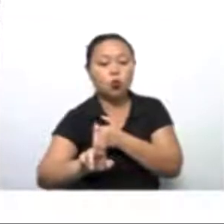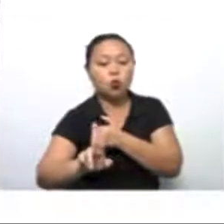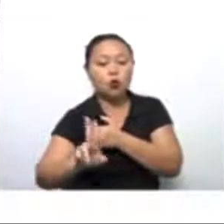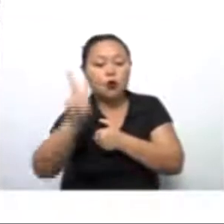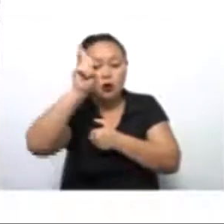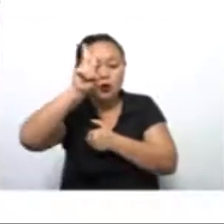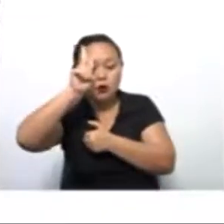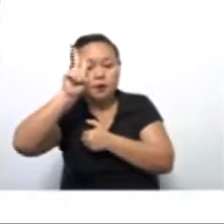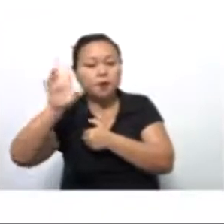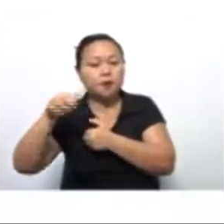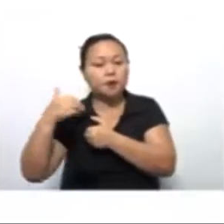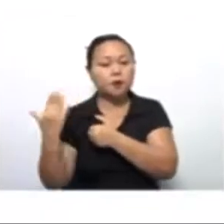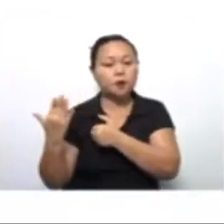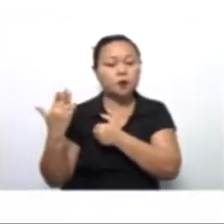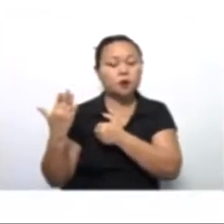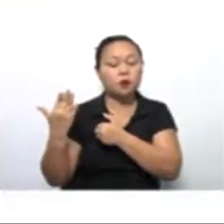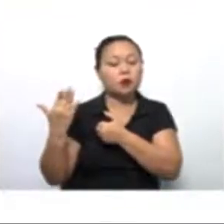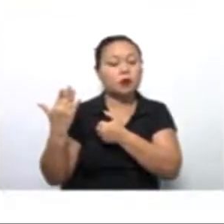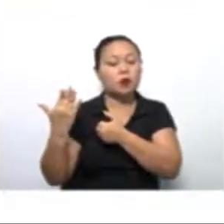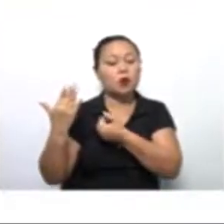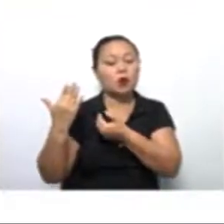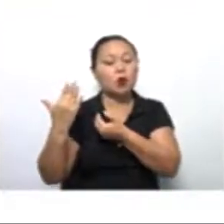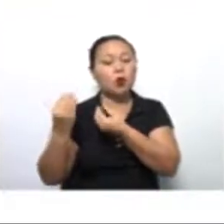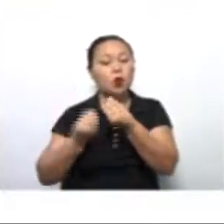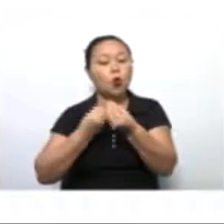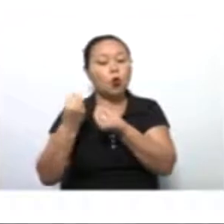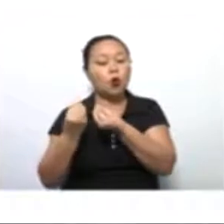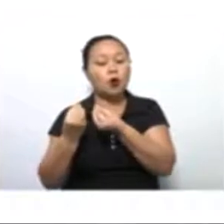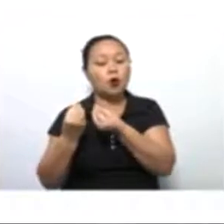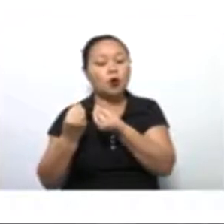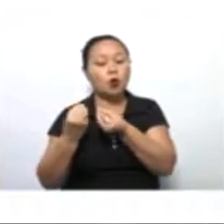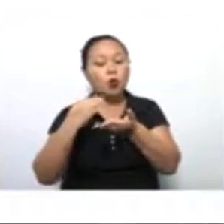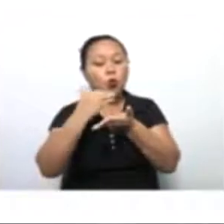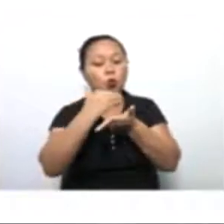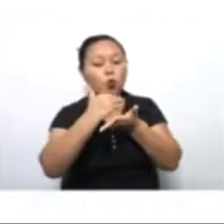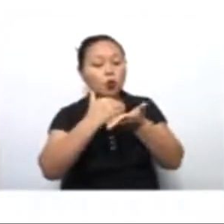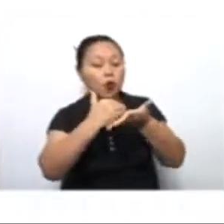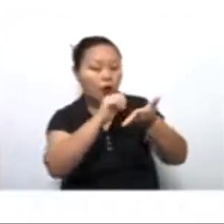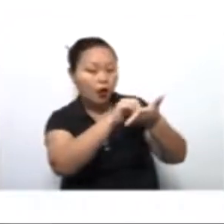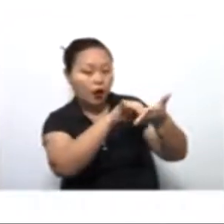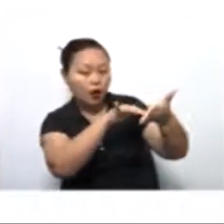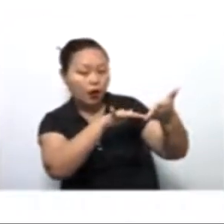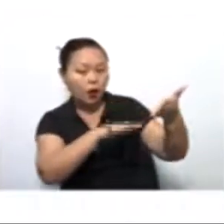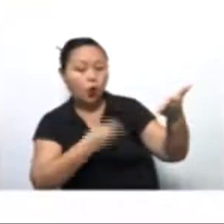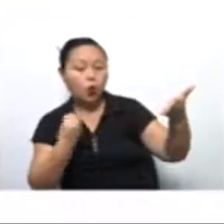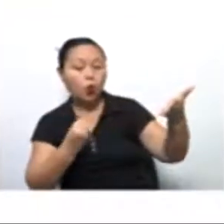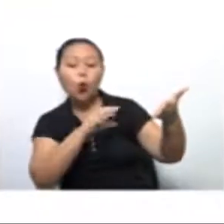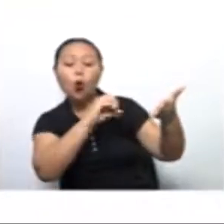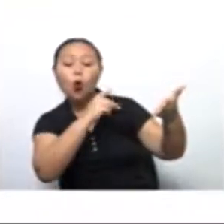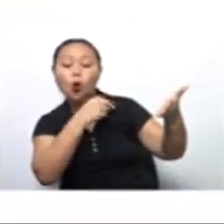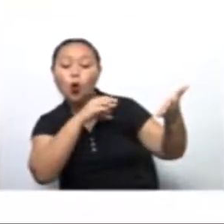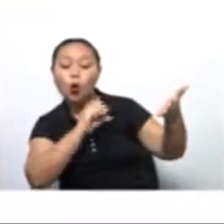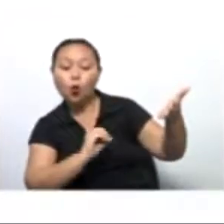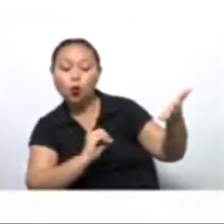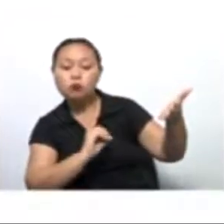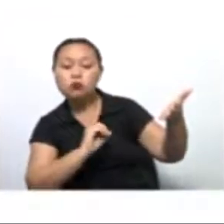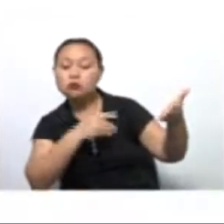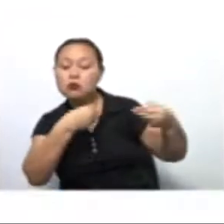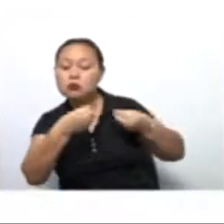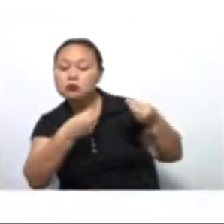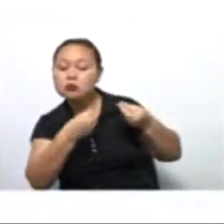problema, quem vai resolver e como vai resolver. Se você tiver resposta para esse problema, você vai